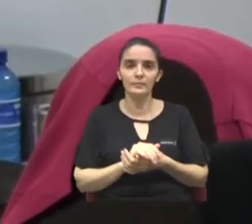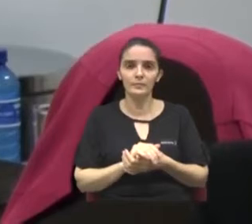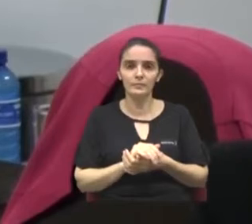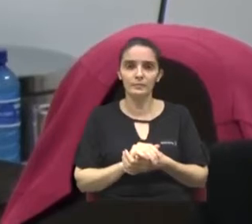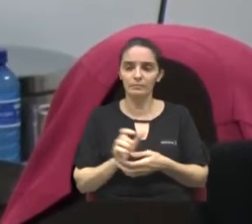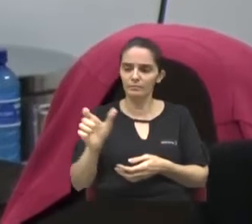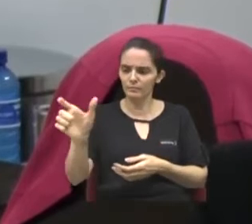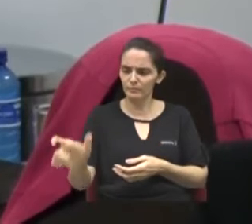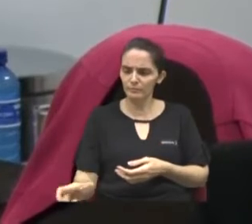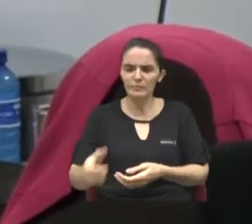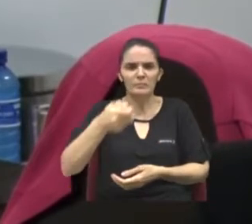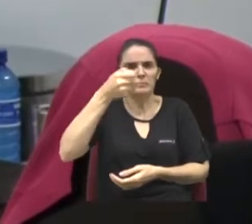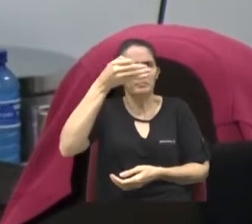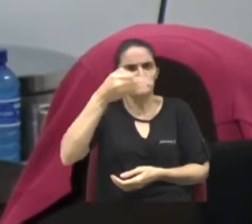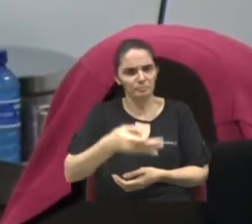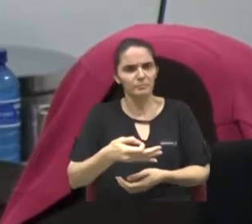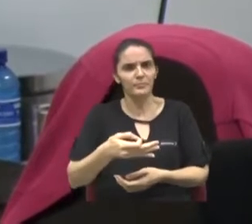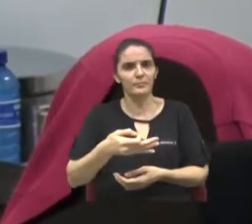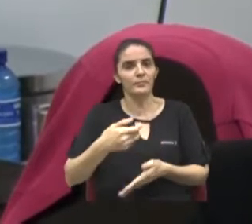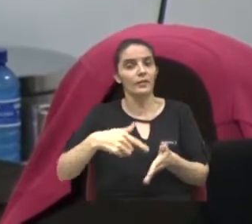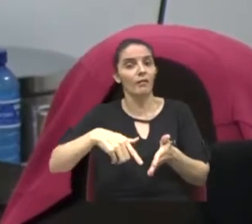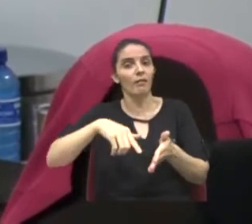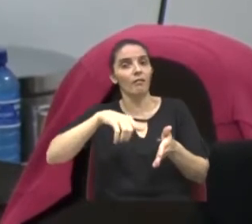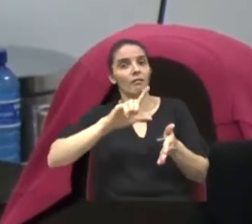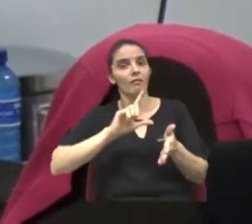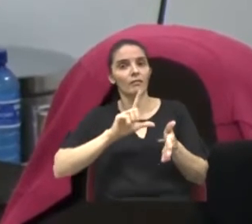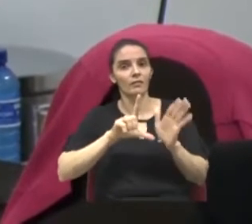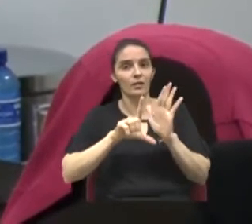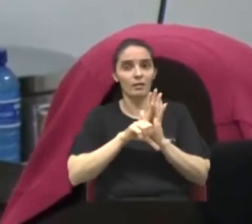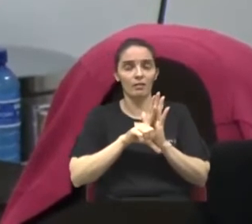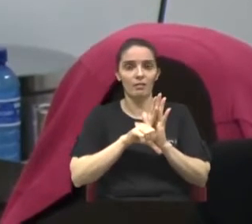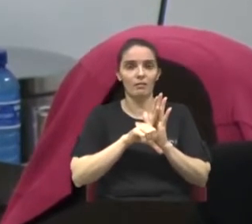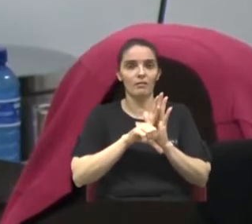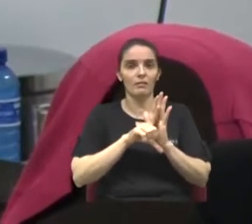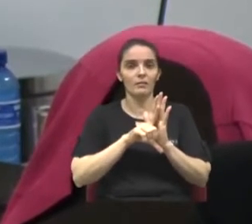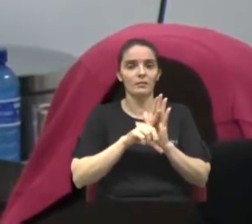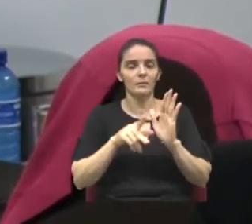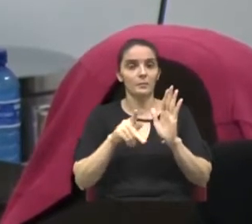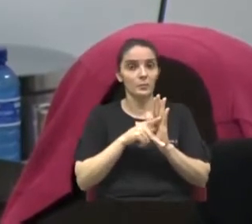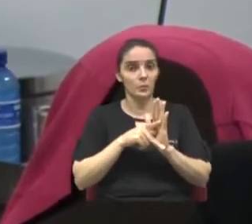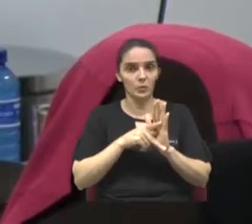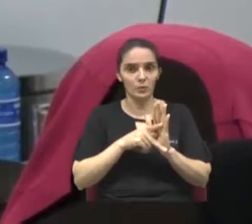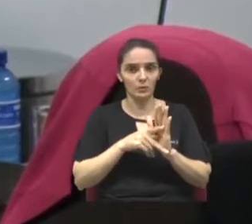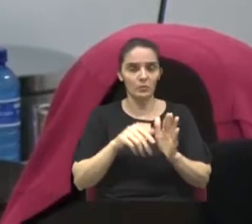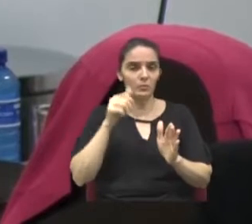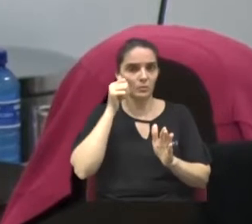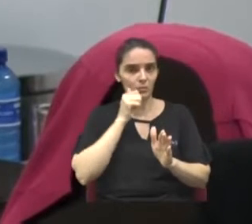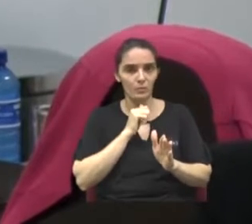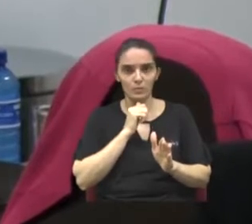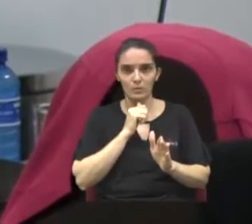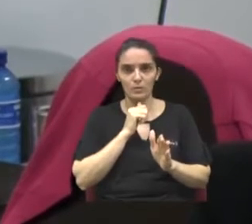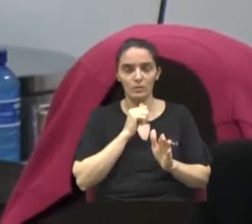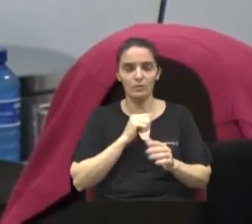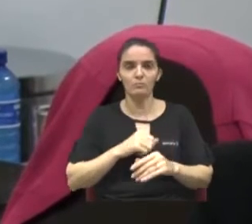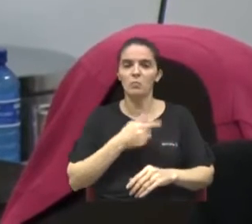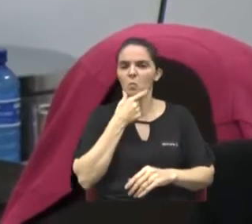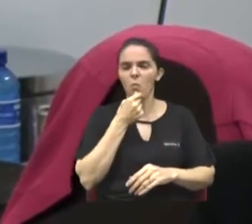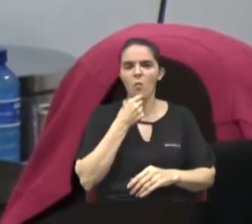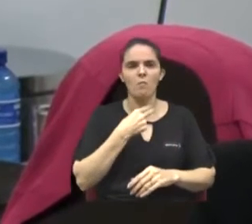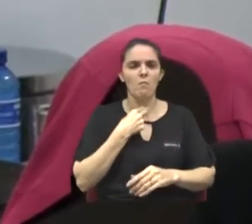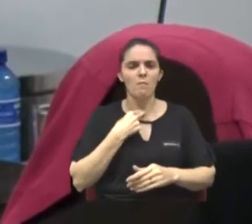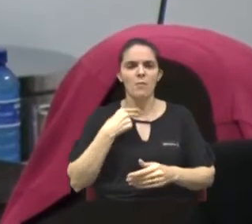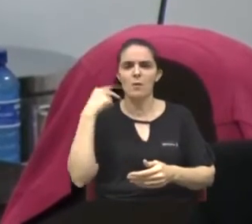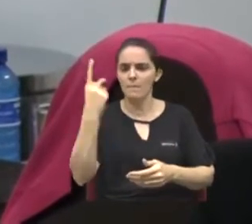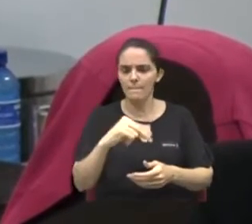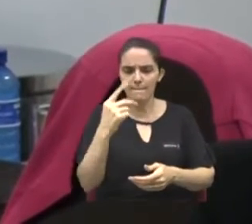que essa mulher atuou, antes mesmo da Lei Maria da Penha. E eu perguntei para a minha pessoa que auxilia